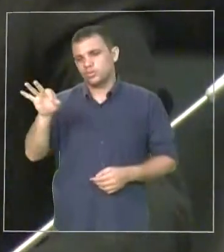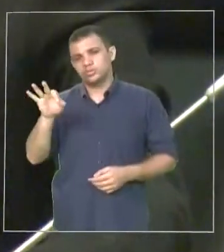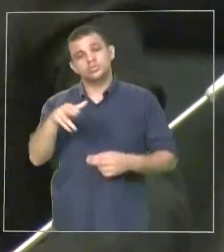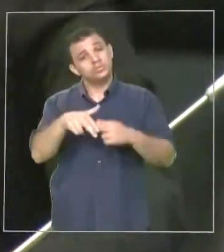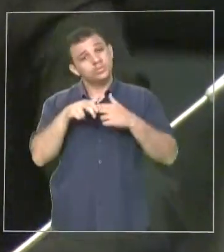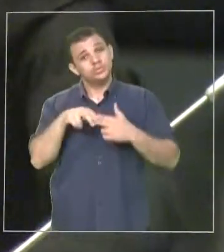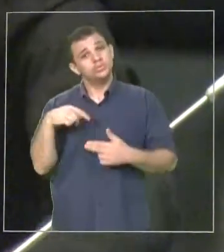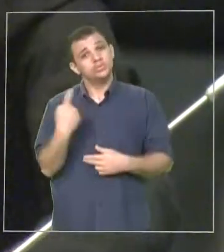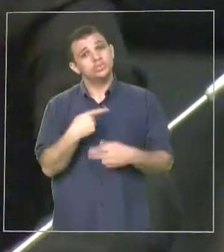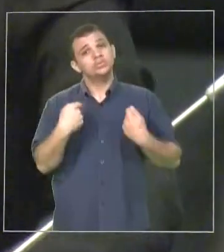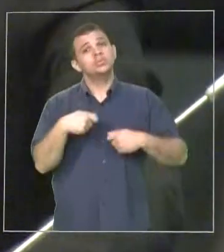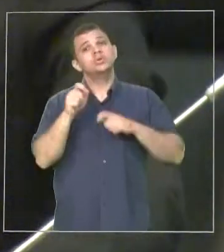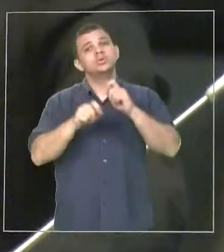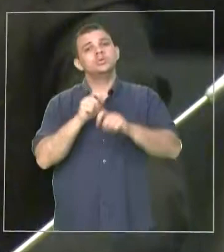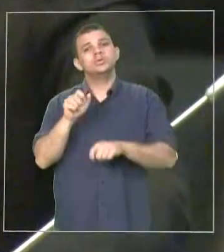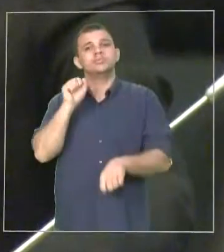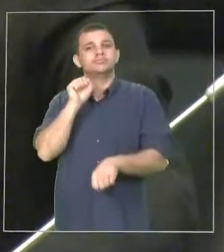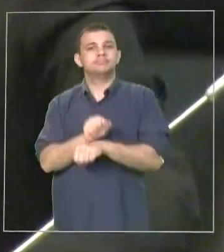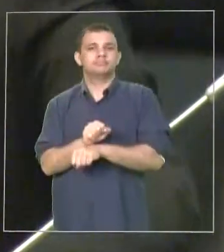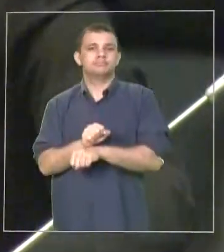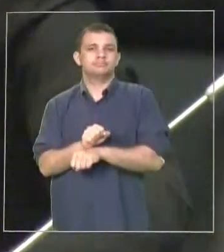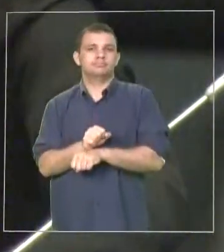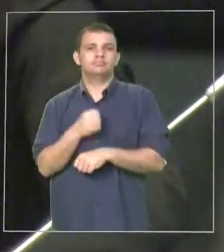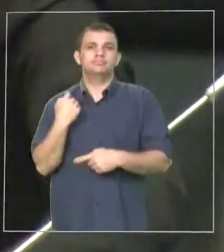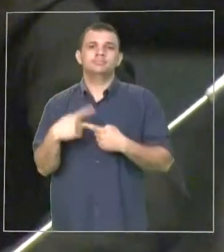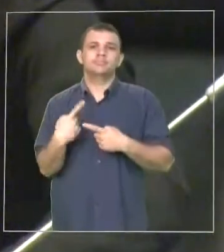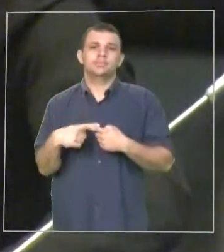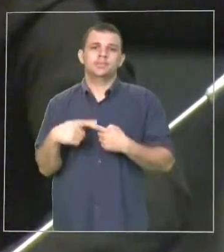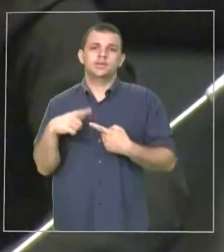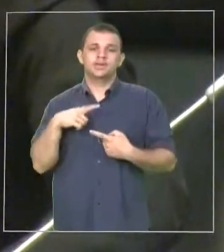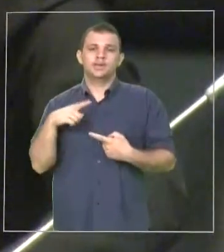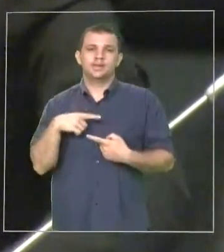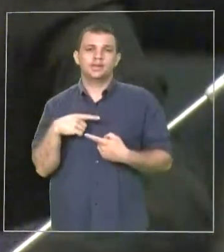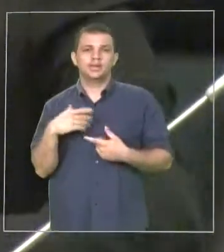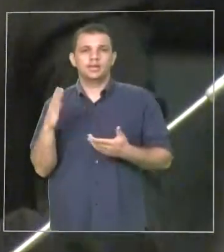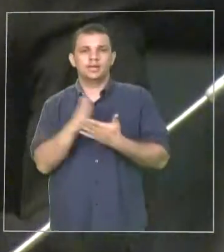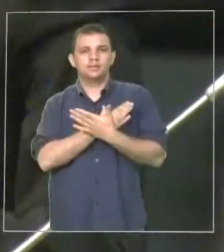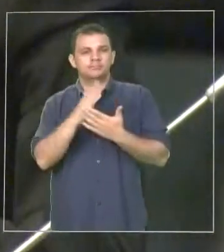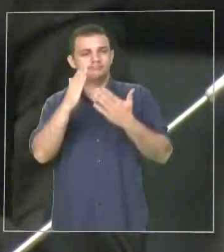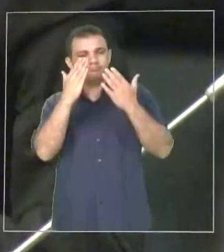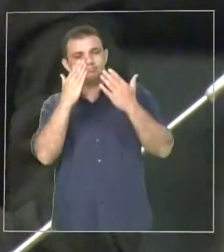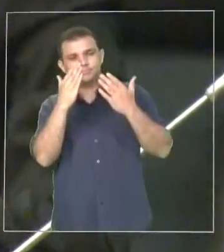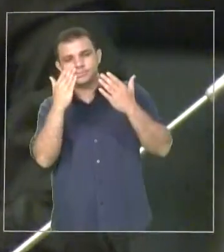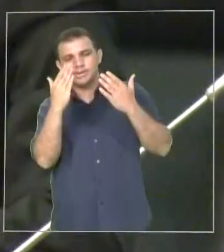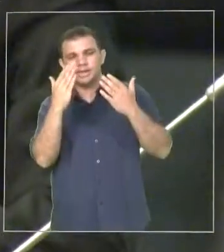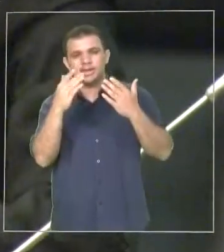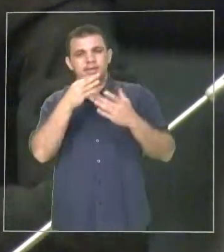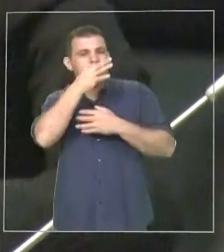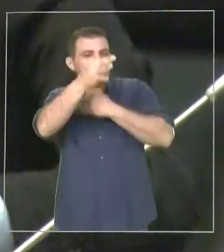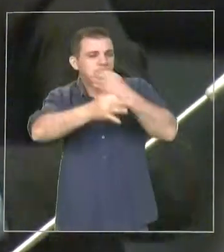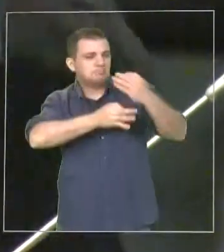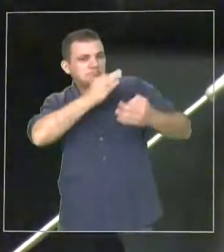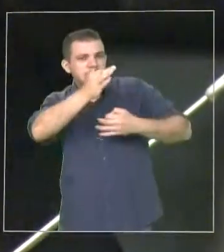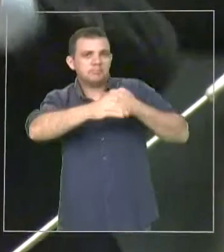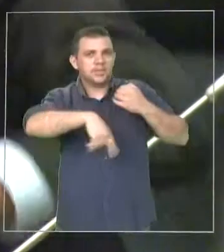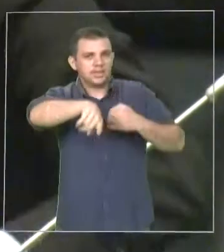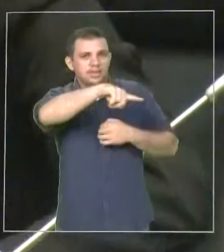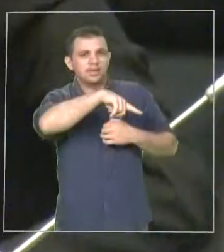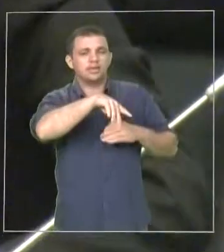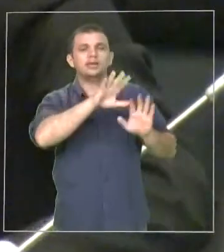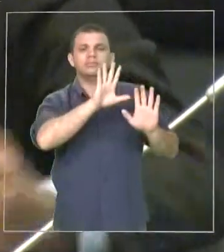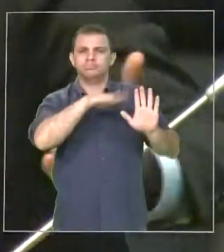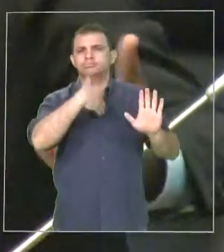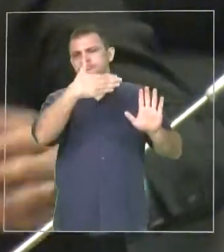que façam essas especulações que estão fazendo, mas a verdade os calarão, como no caso